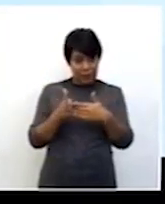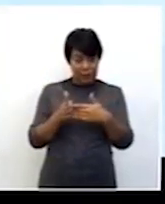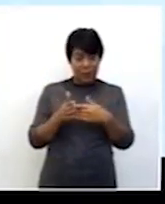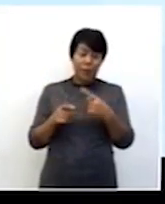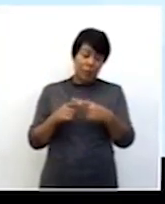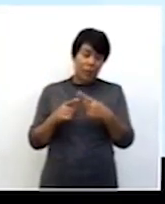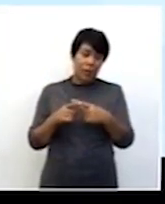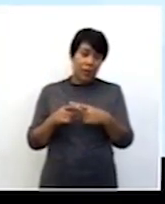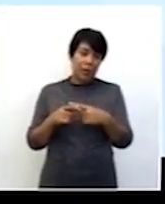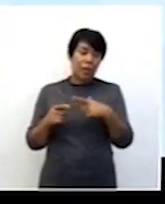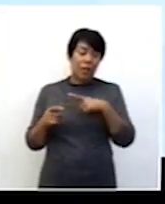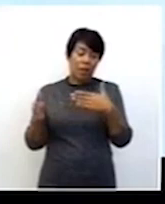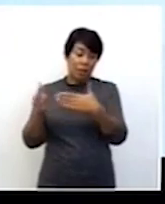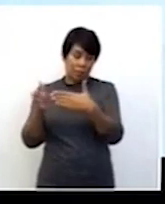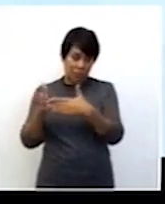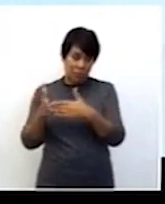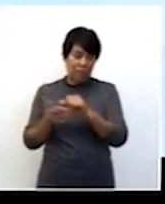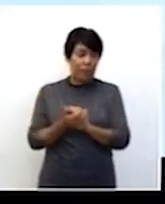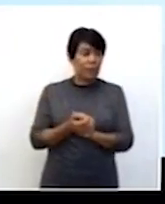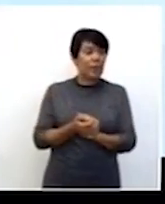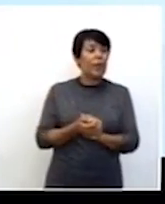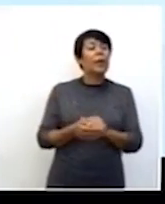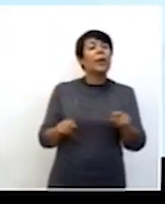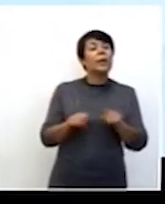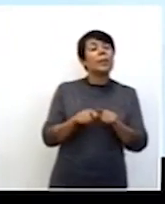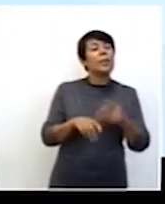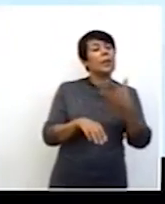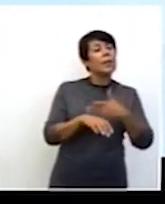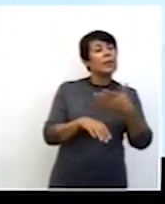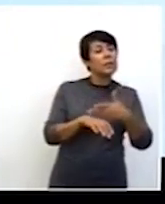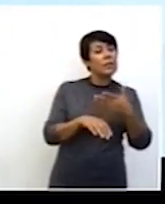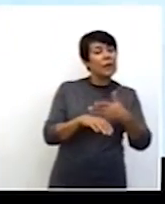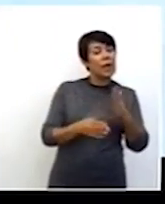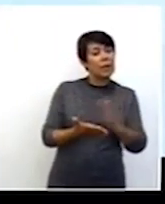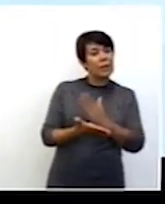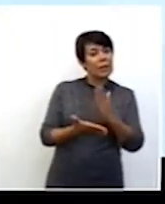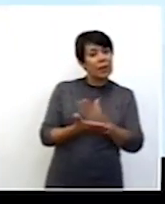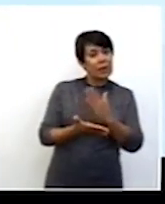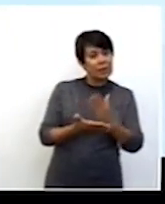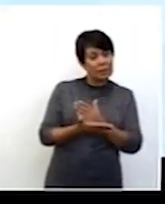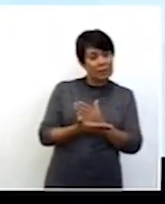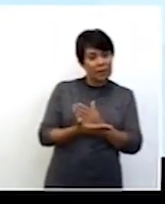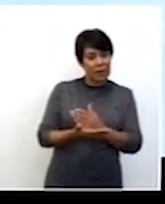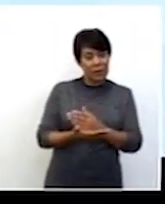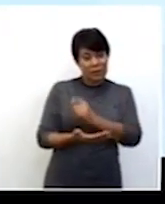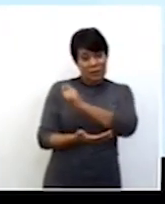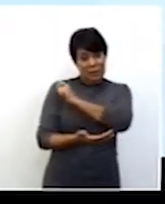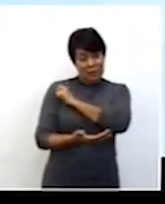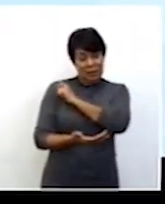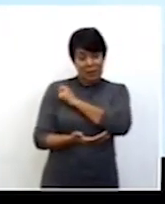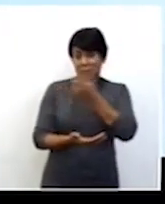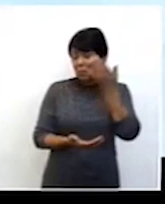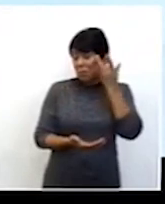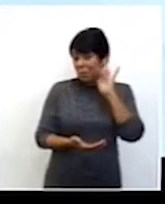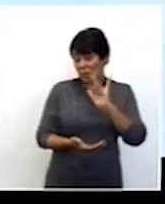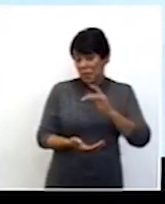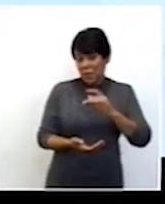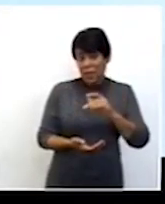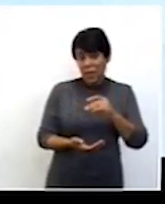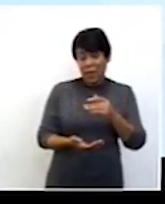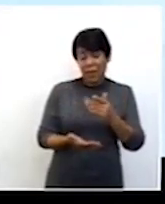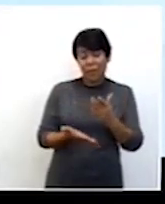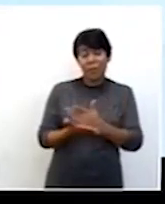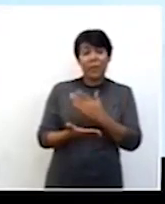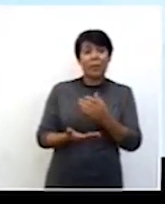determinado elemento. Fizemos algumas atividades, inclusive essa estava no caderno do aluno, eu não me lembro a página aqui no volume